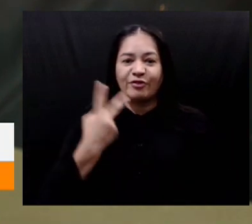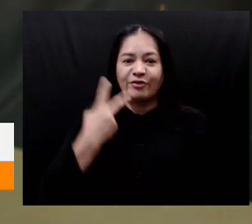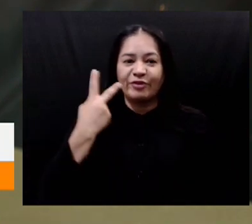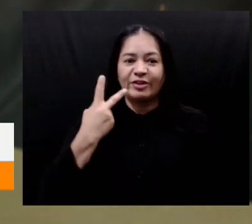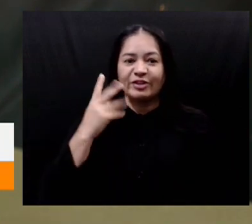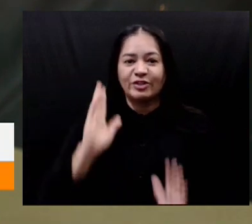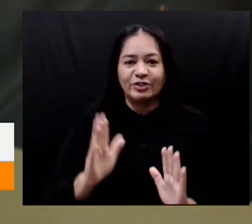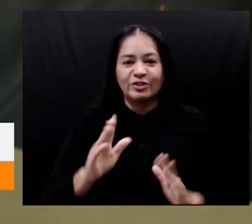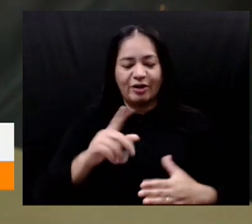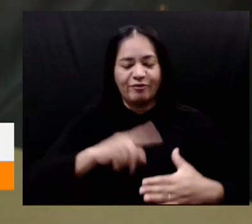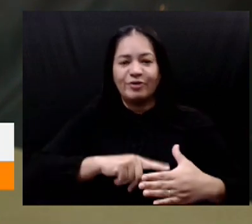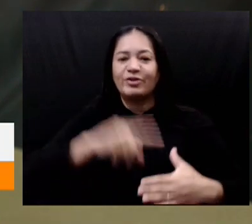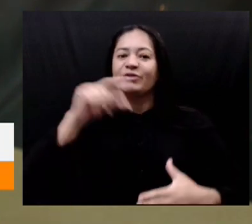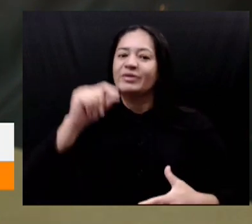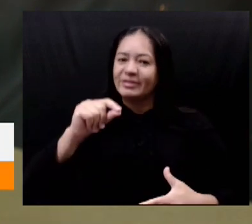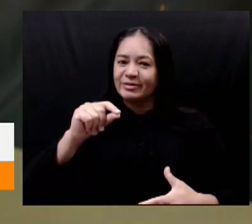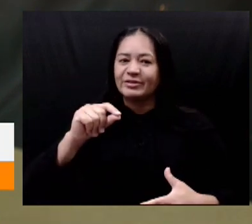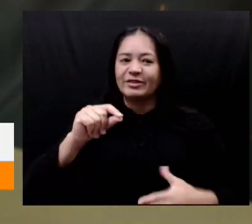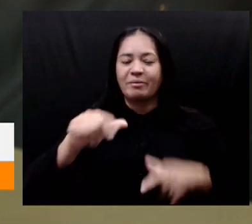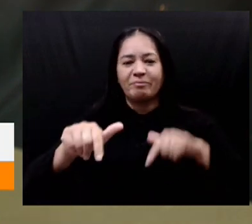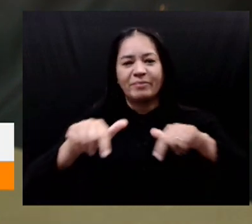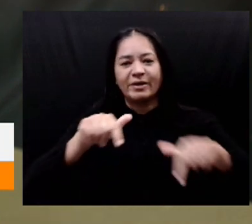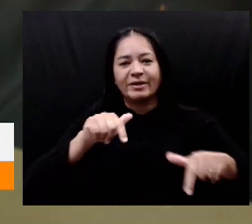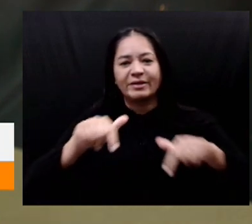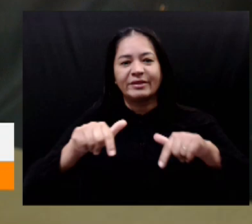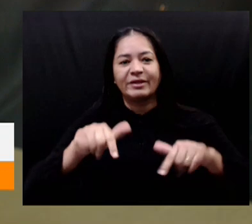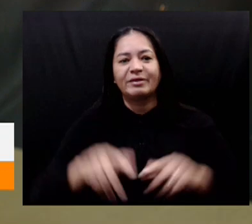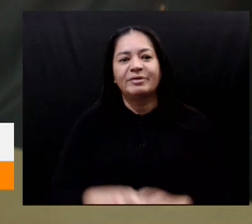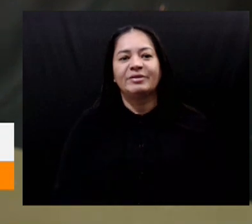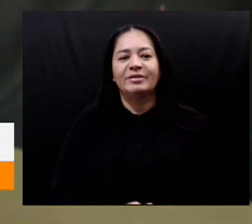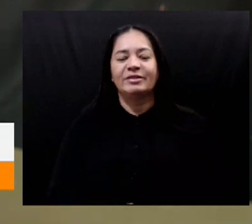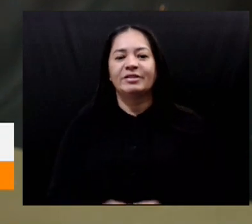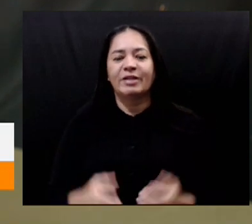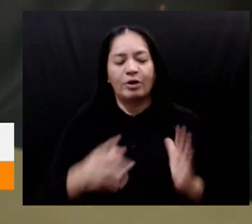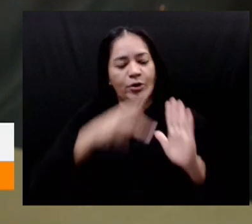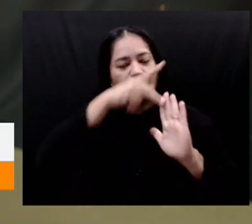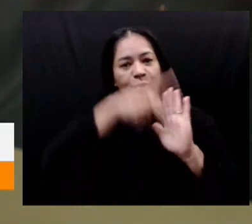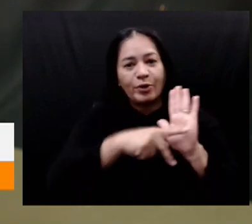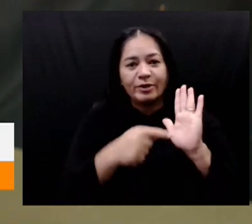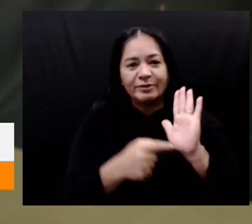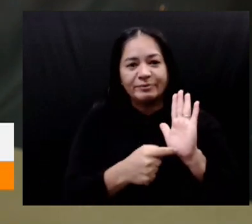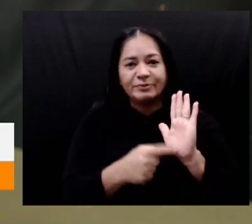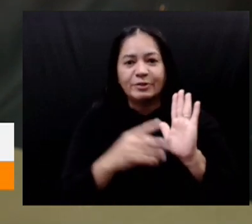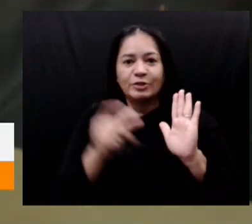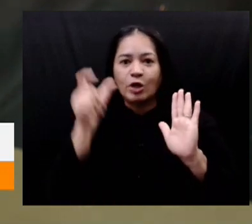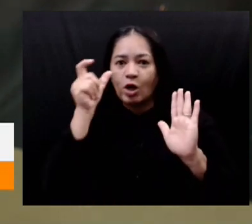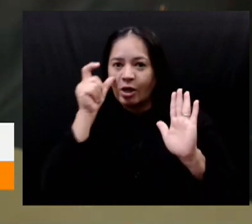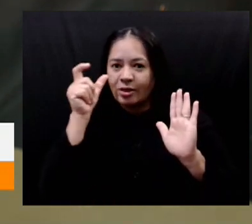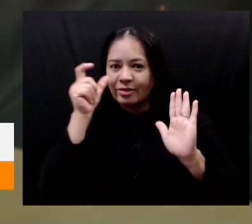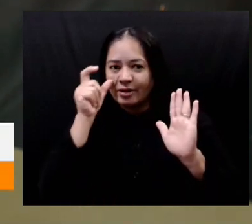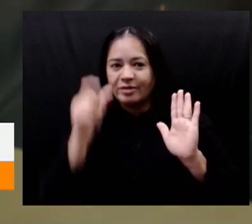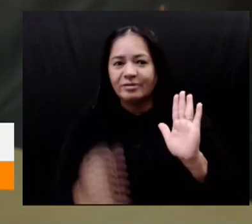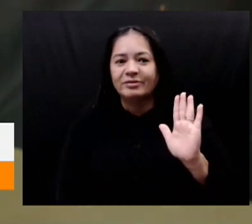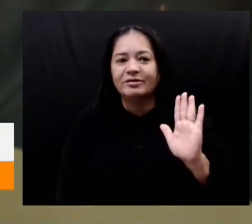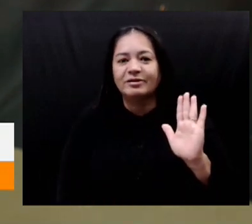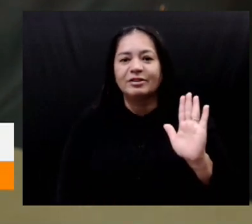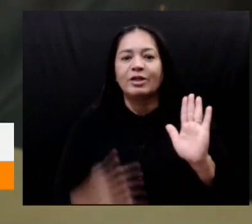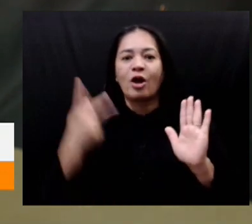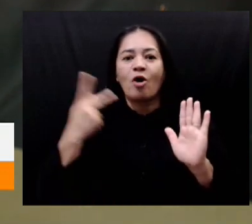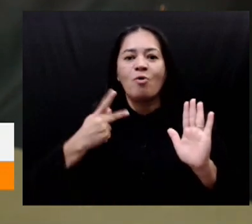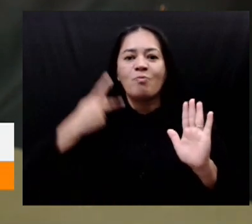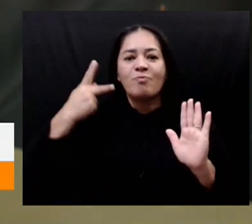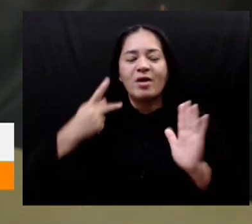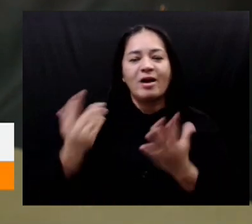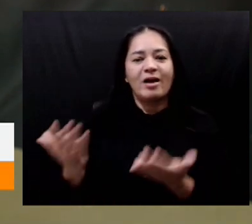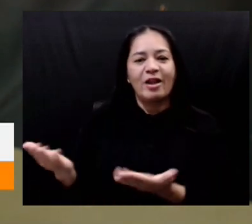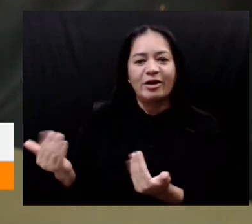para trabalhar, para poder nesse projeto bem interessante que é o Parlamento Jovem, que já está em